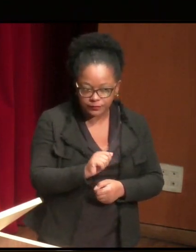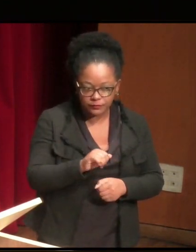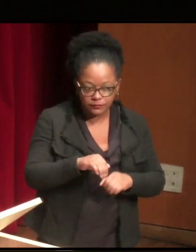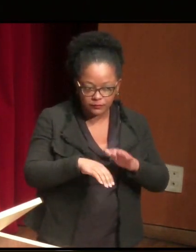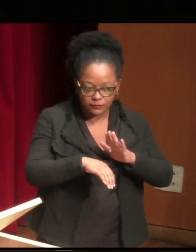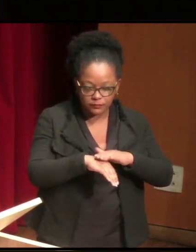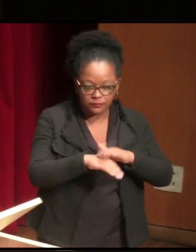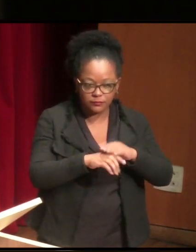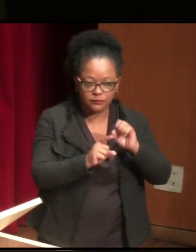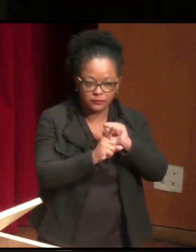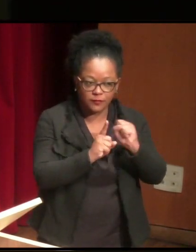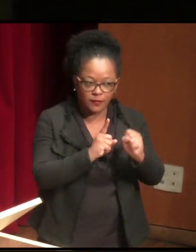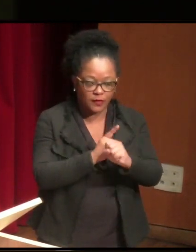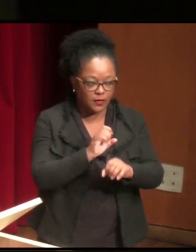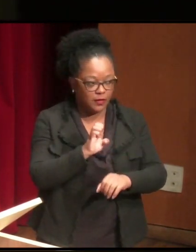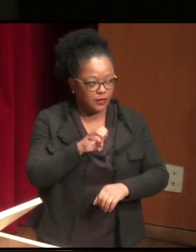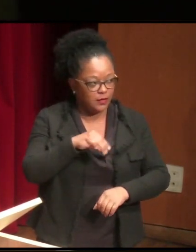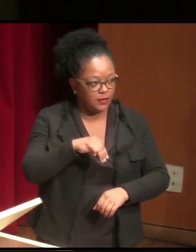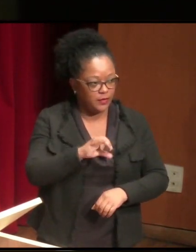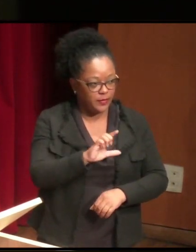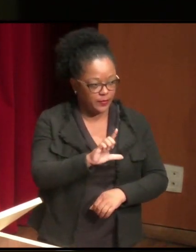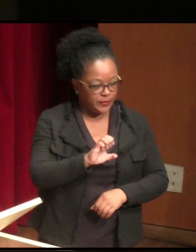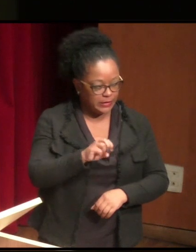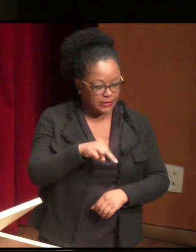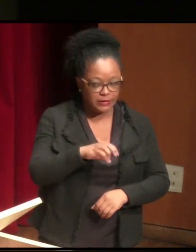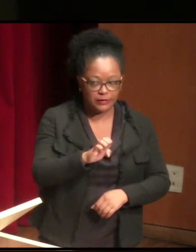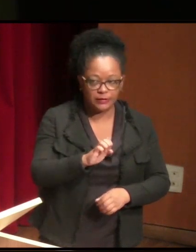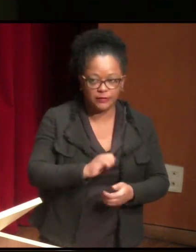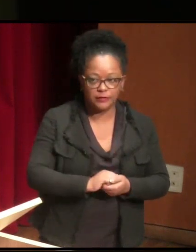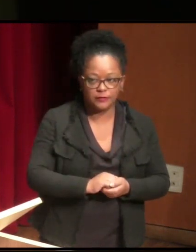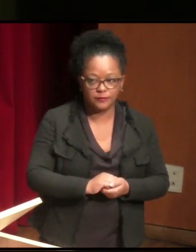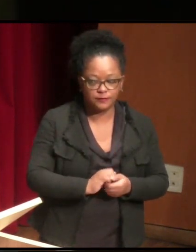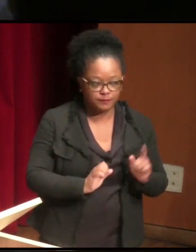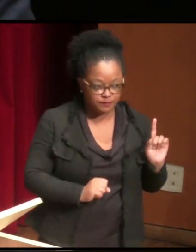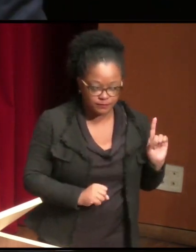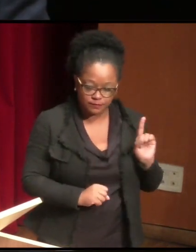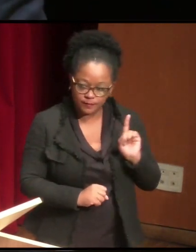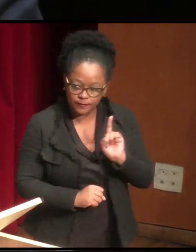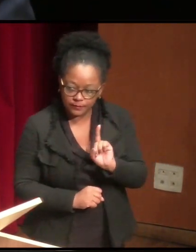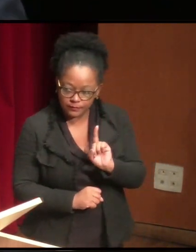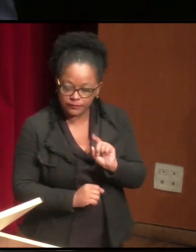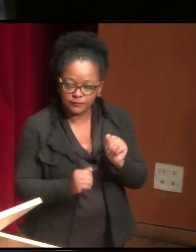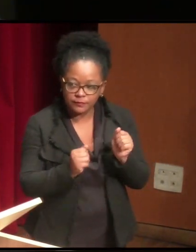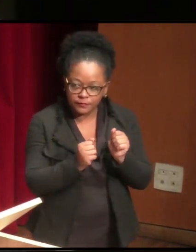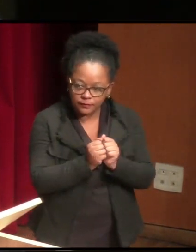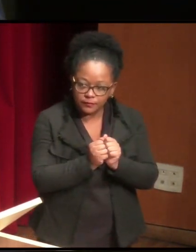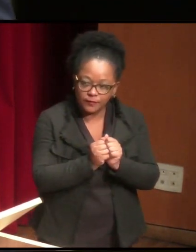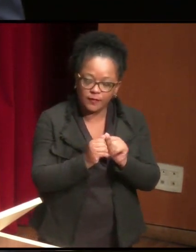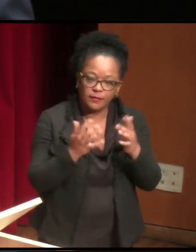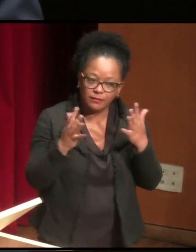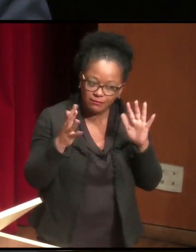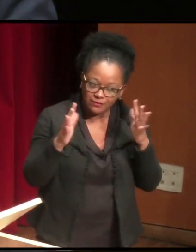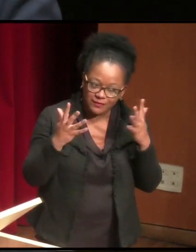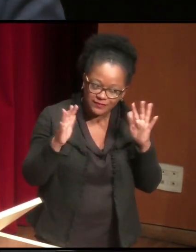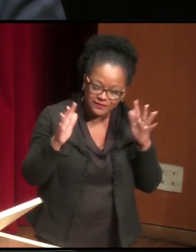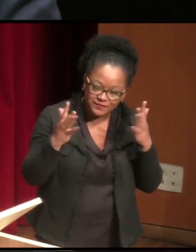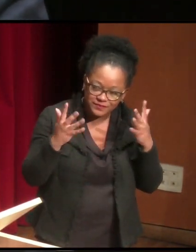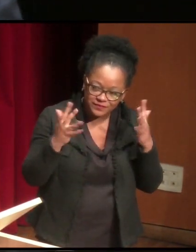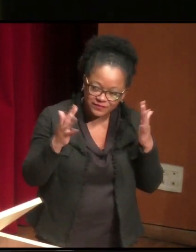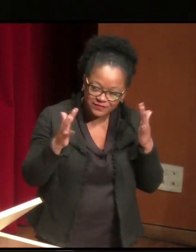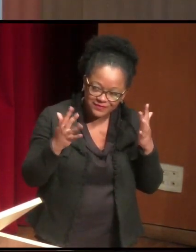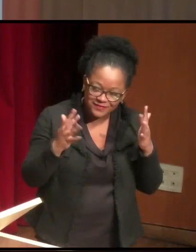sede, a Emilene Araújo, para ficar ali ao lado do Paulo também, por favor, vamos recebê-la com alegria,